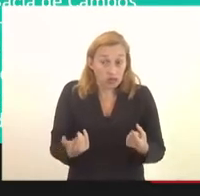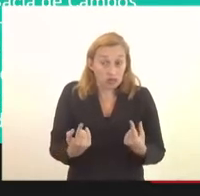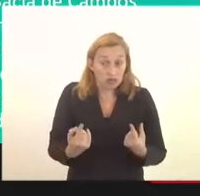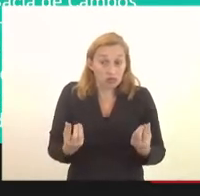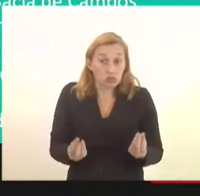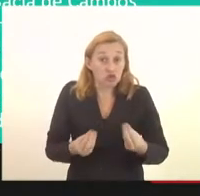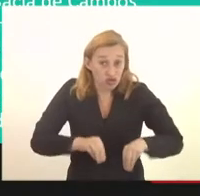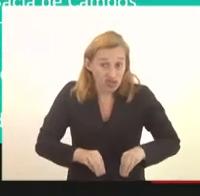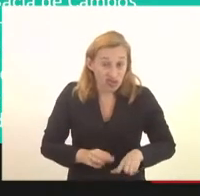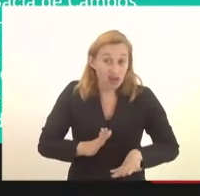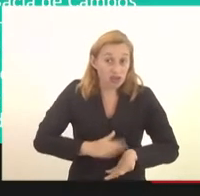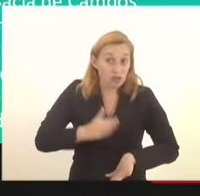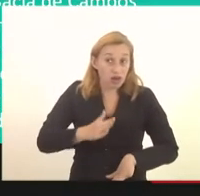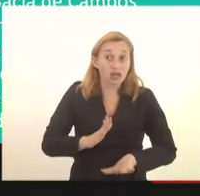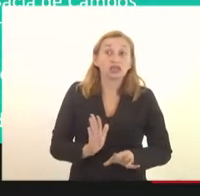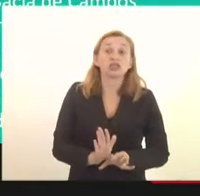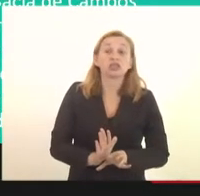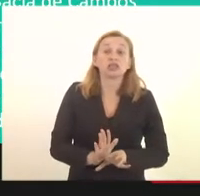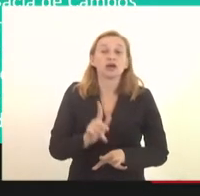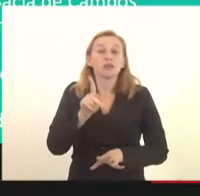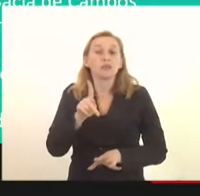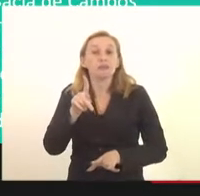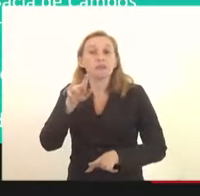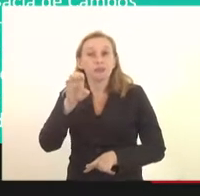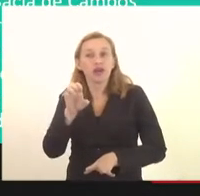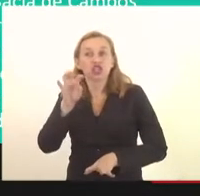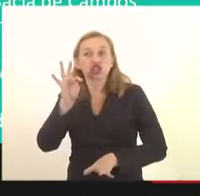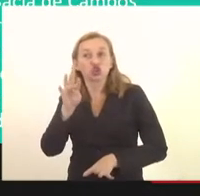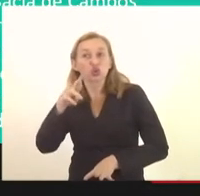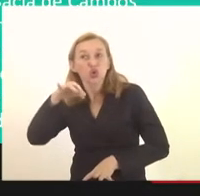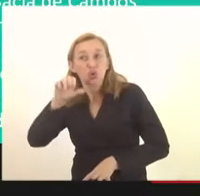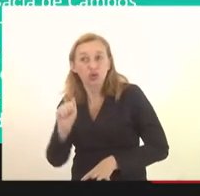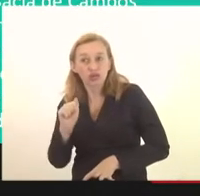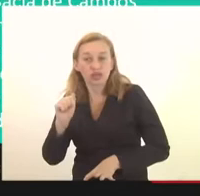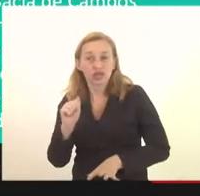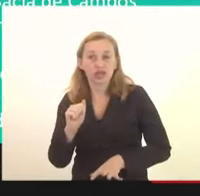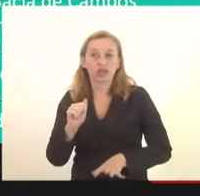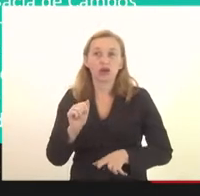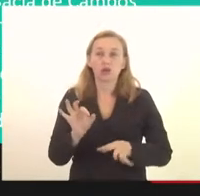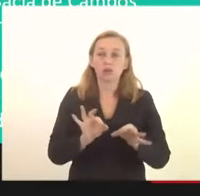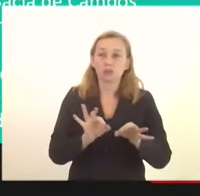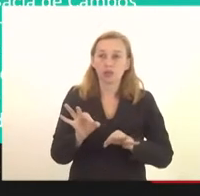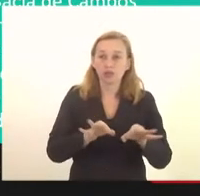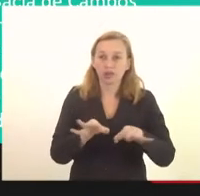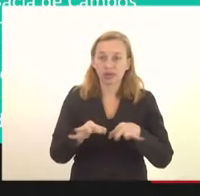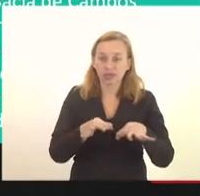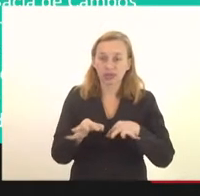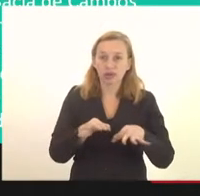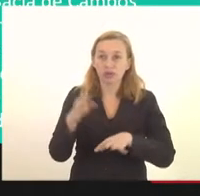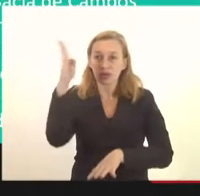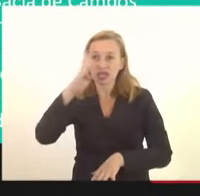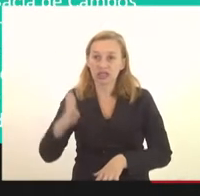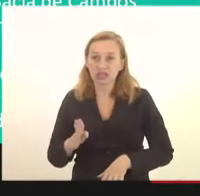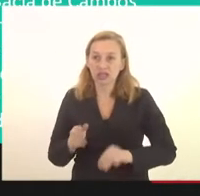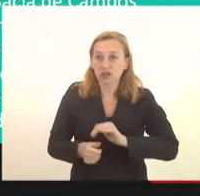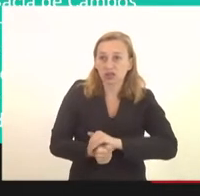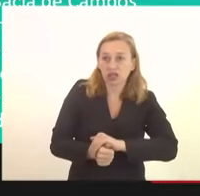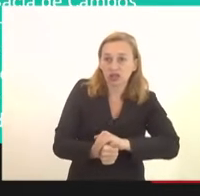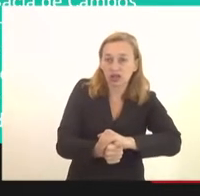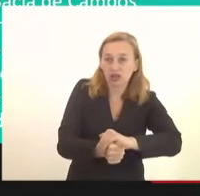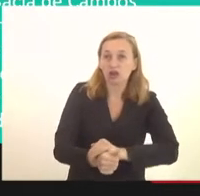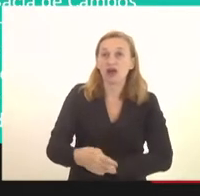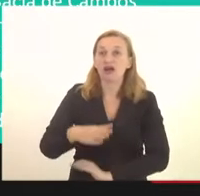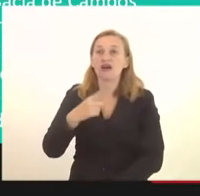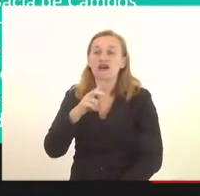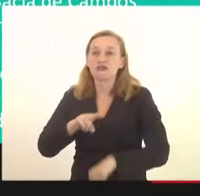E a Petronas entrou no Brasil em Tartaruga Verde em dezembro de 2019, mas os contratos de concessão, por